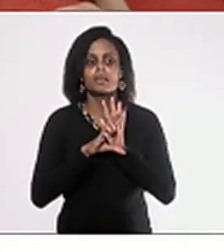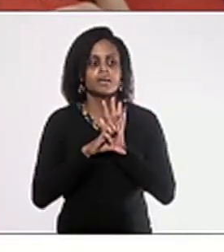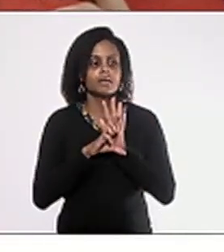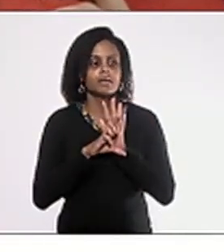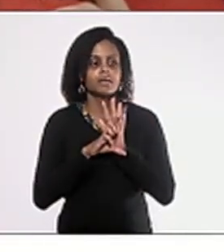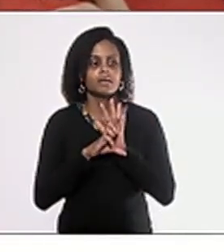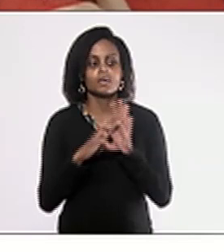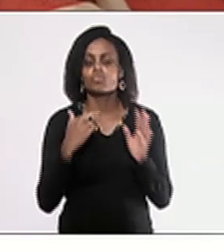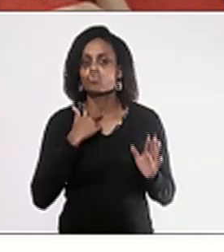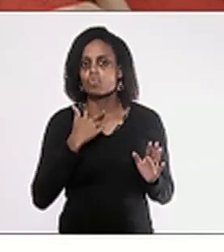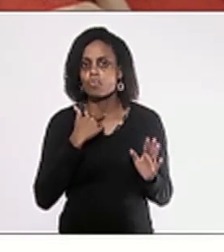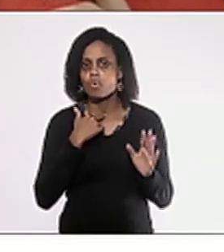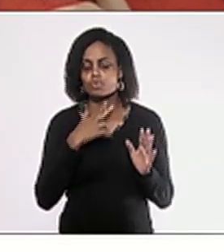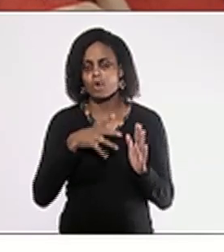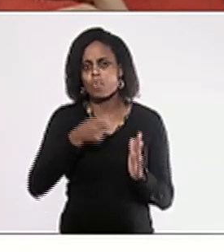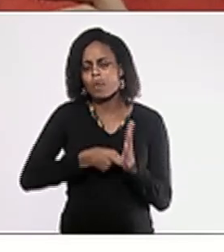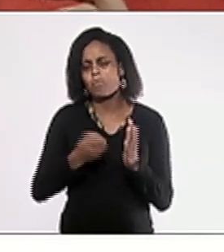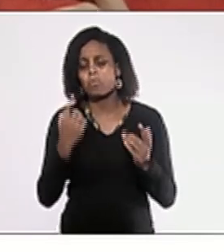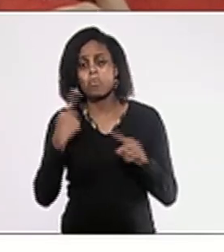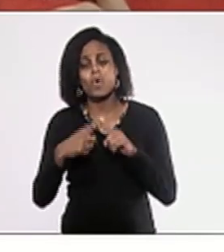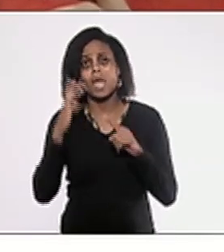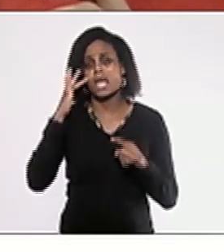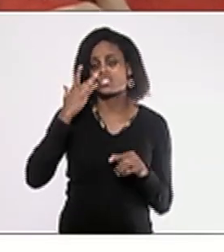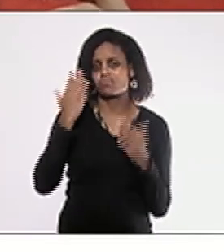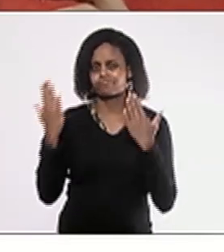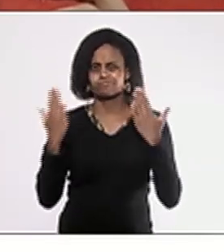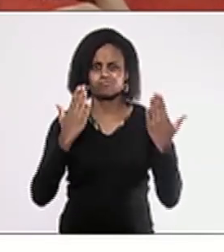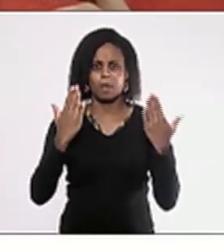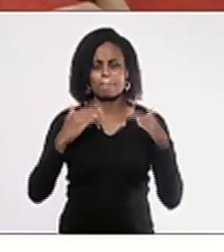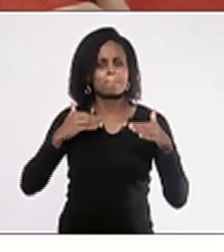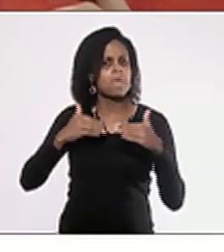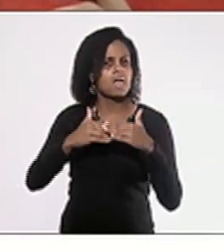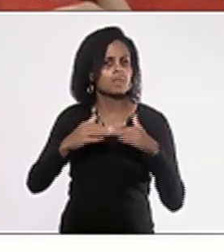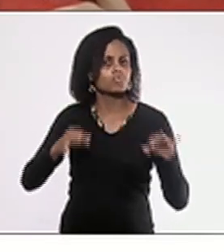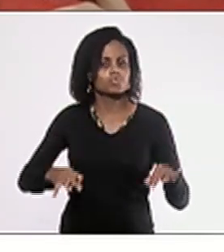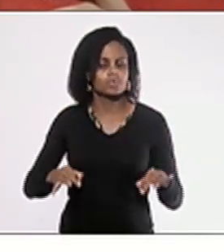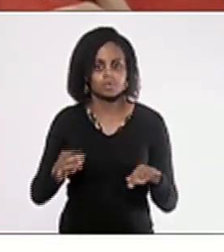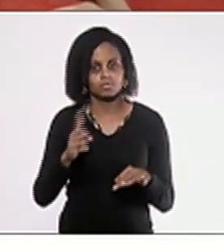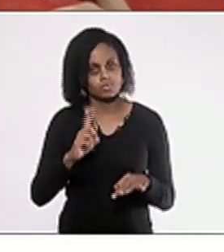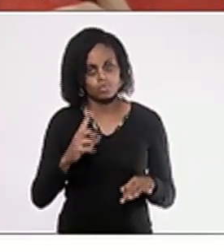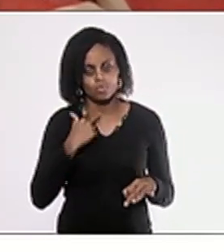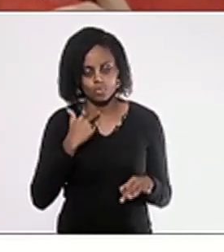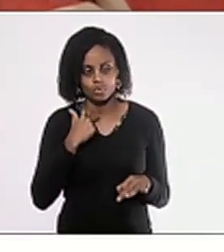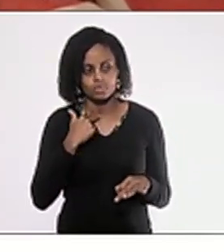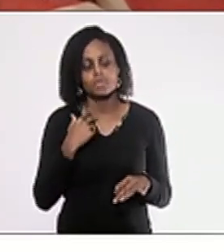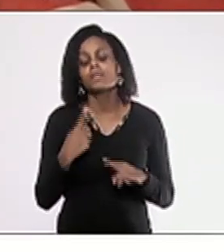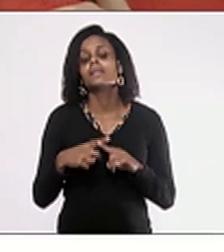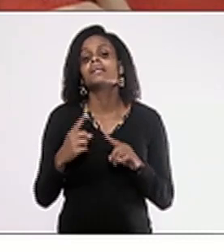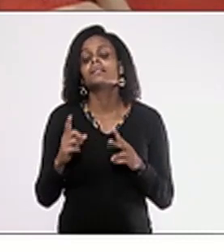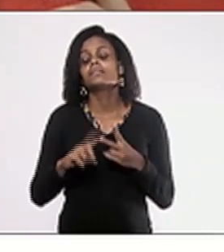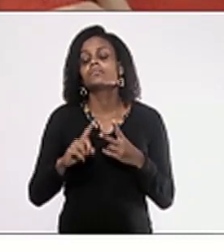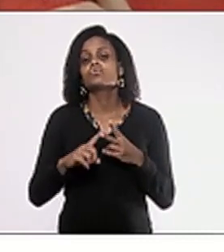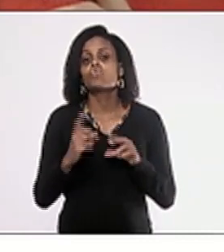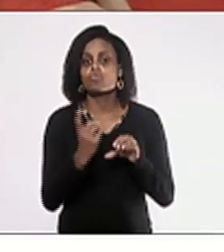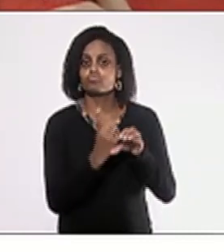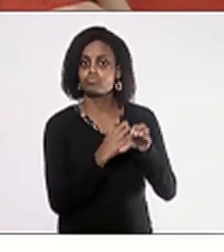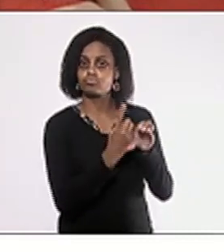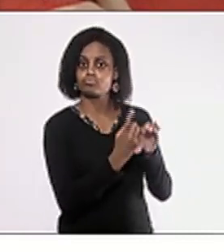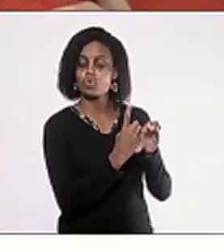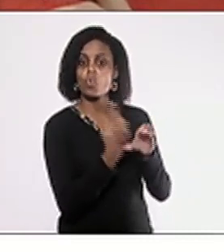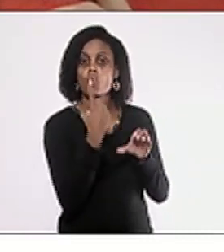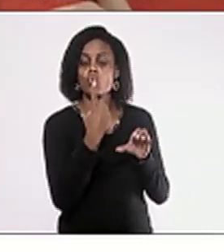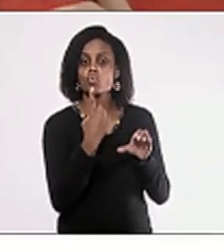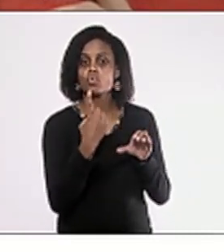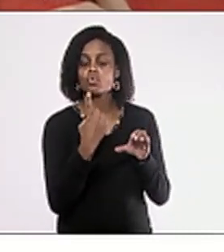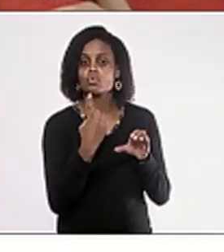pode mais cobrar por estimativa. Segundo, que o hidrômetro é o único meio que nós temos para controlar